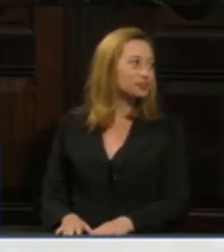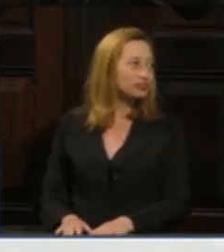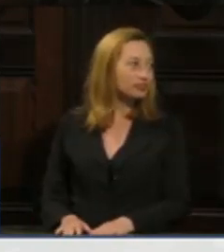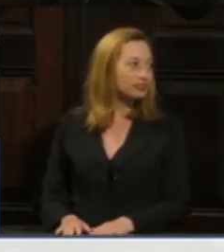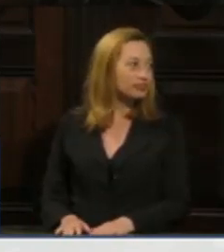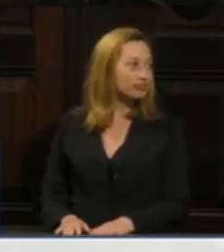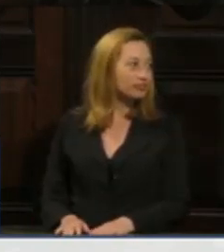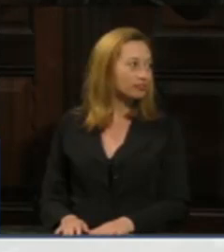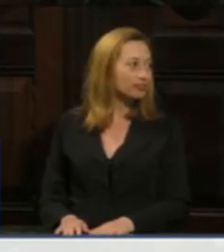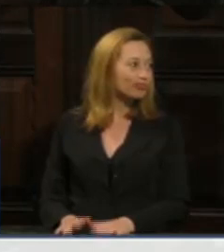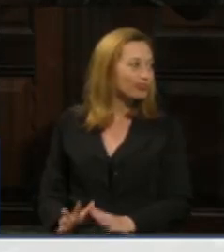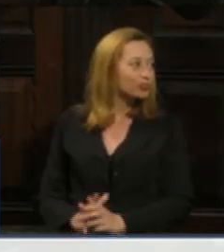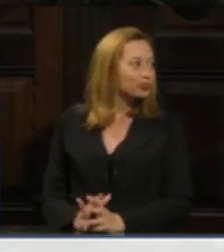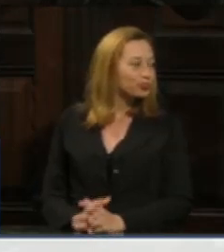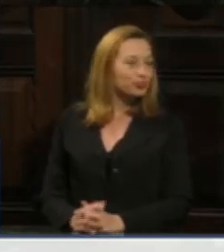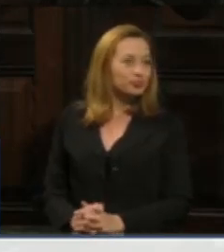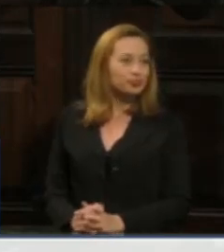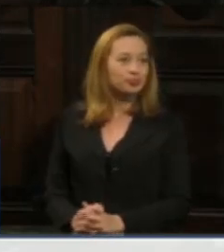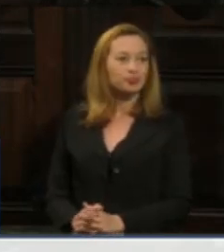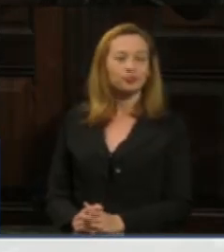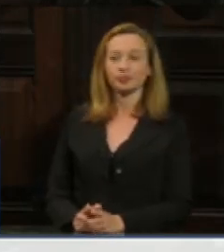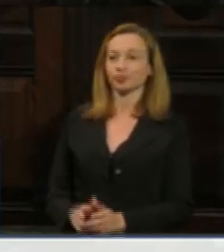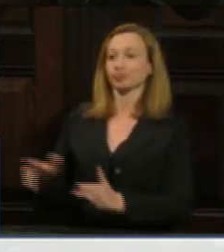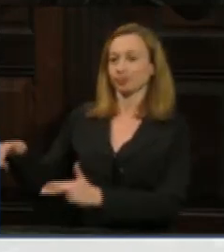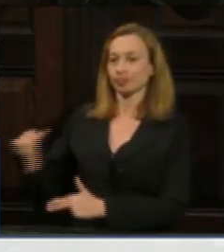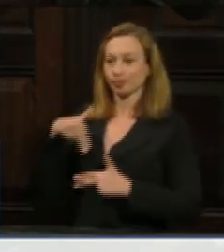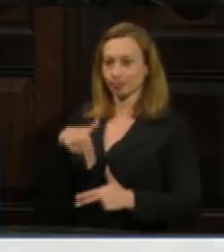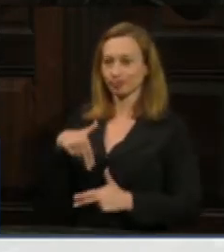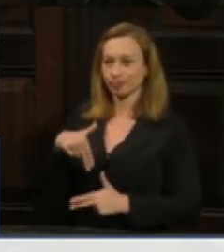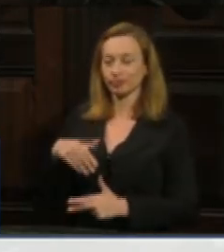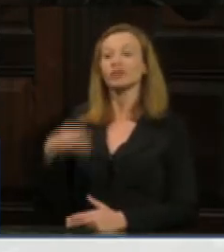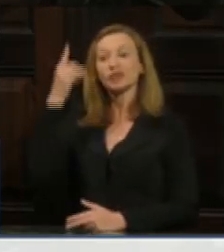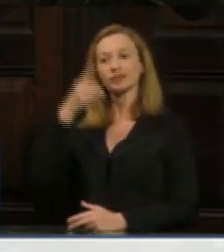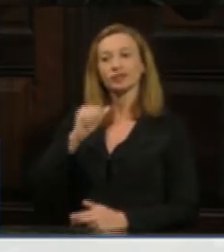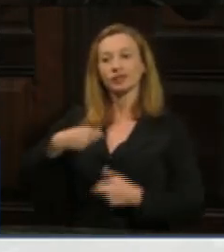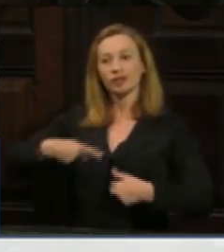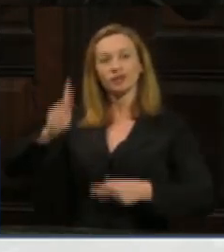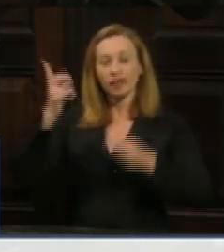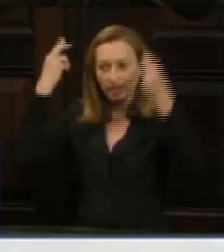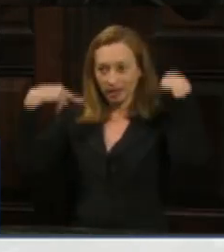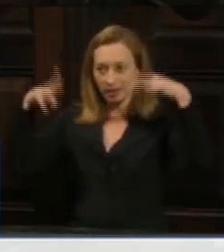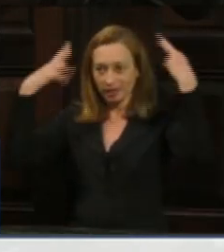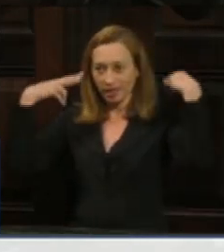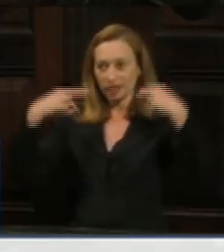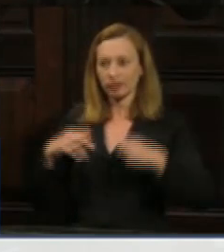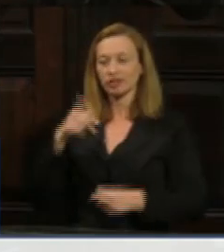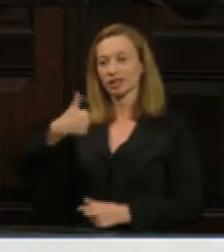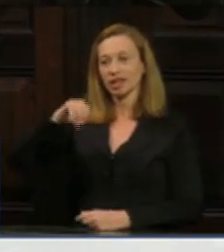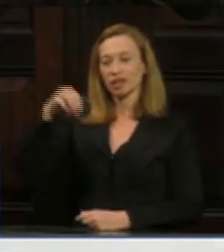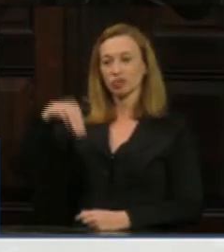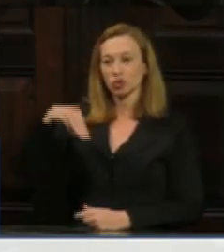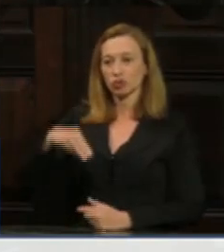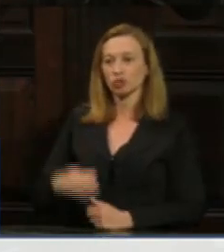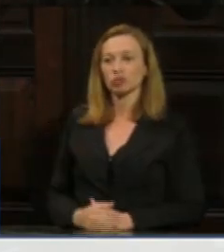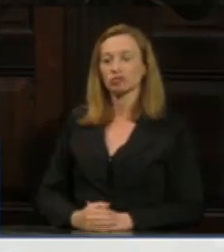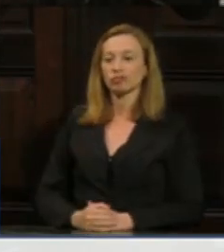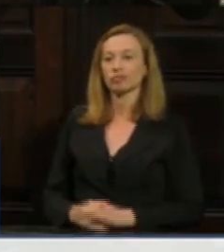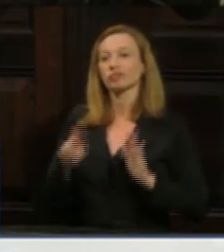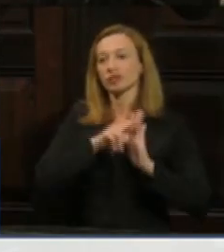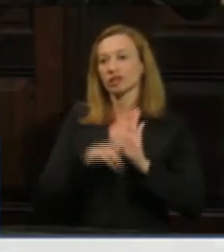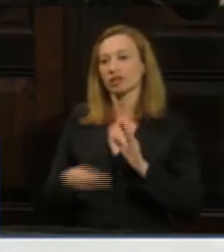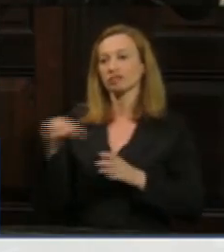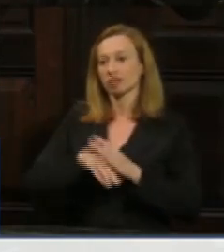Obrigado, deputado Dr. Giulianelli. Convido Vossa Excelência a reassumir a presidência dos trabalhos neste expediente final